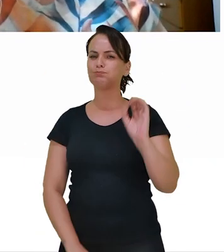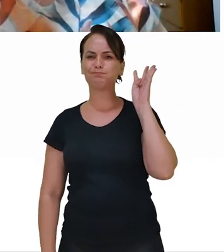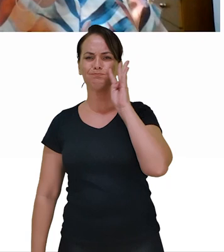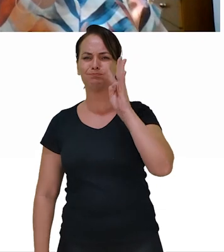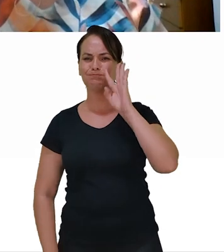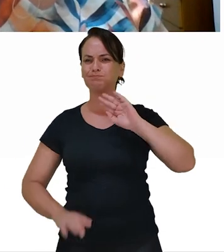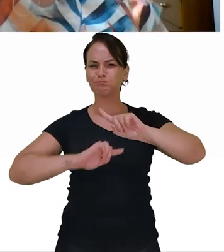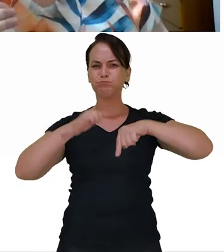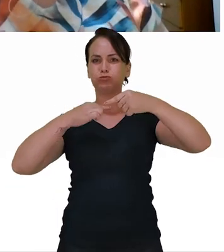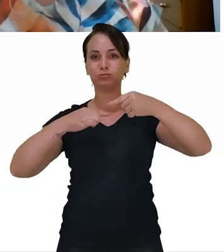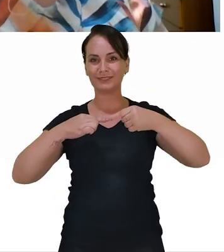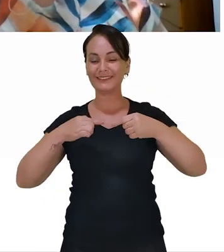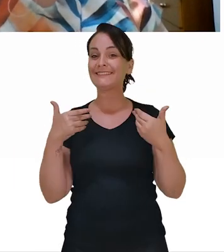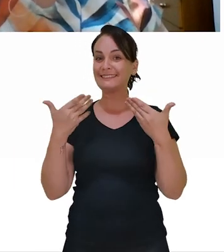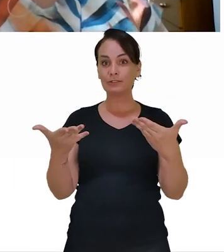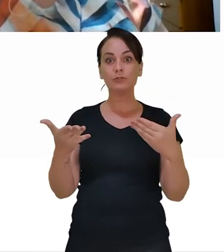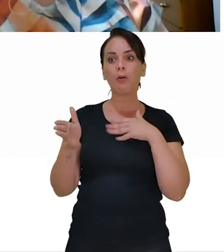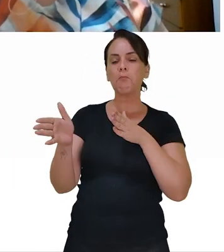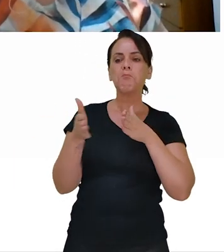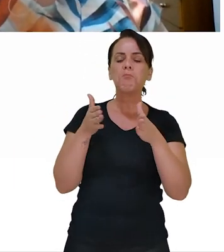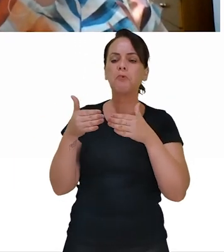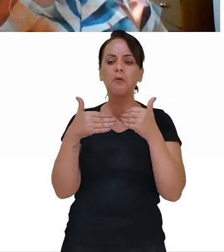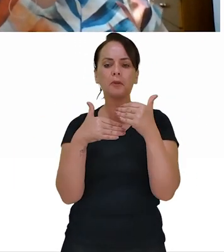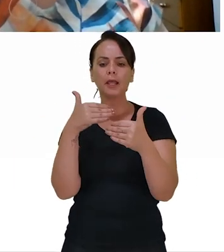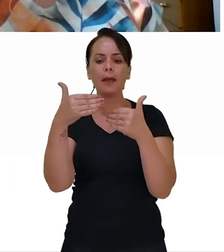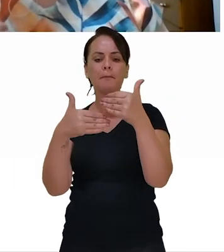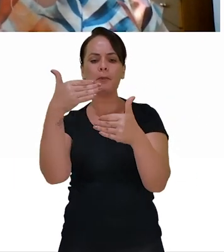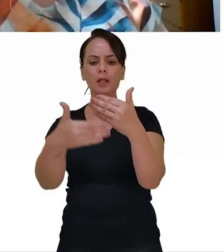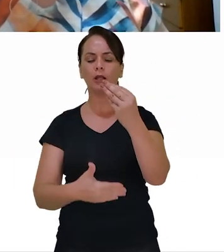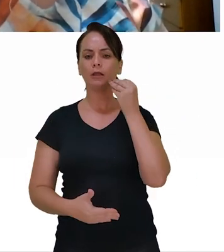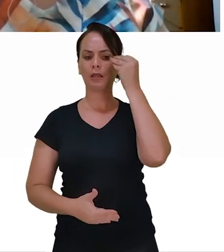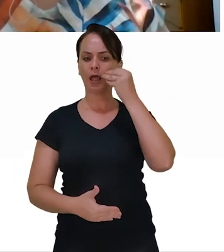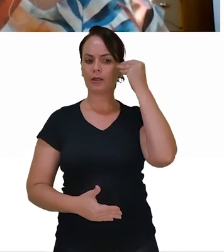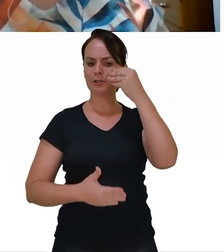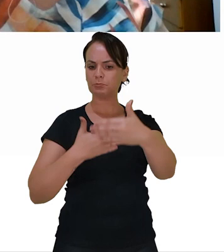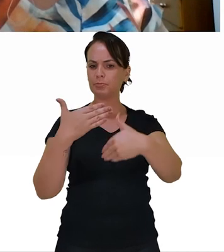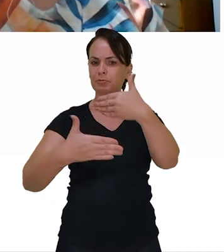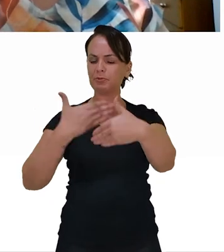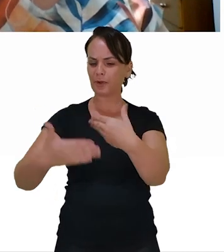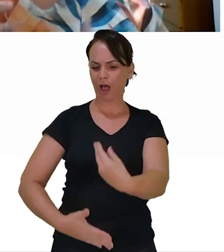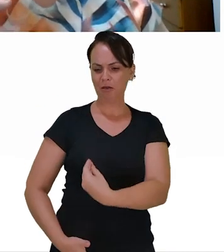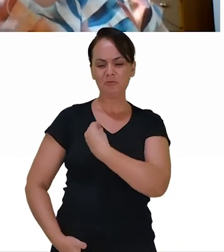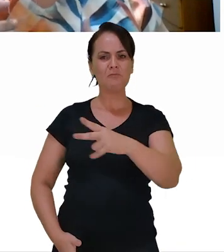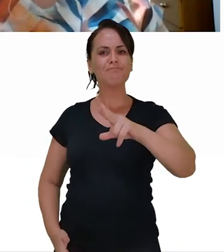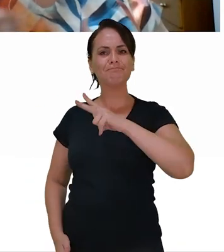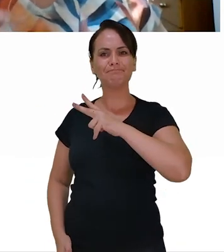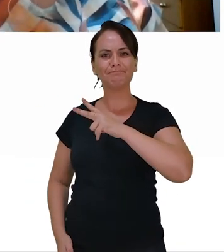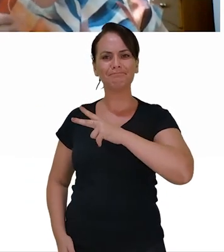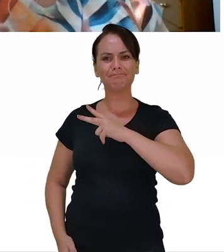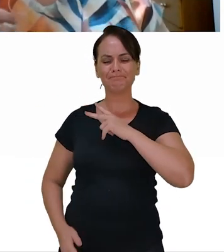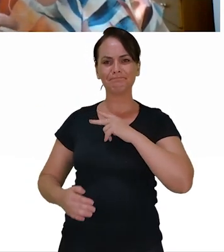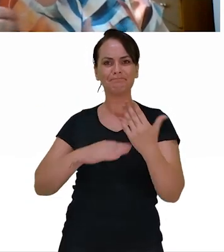de desenvolvimento. Então, são trajetos de experiência, onde a vida pessoal faz com que a